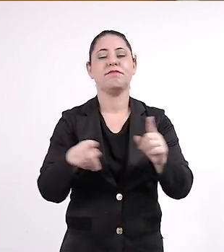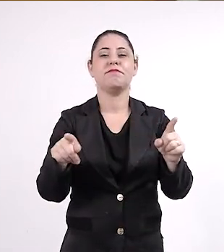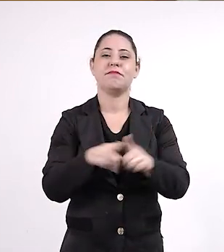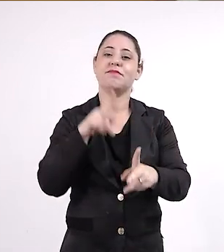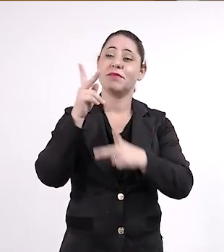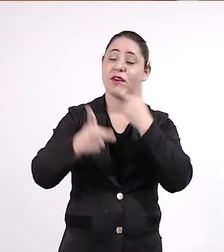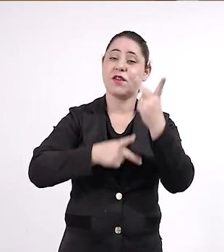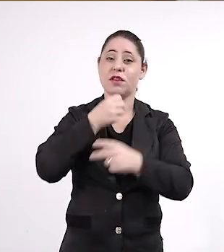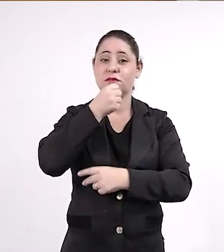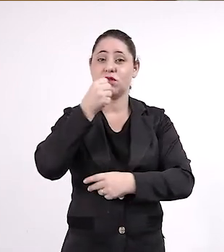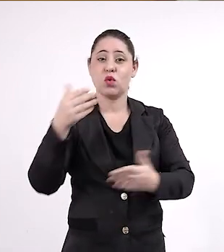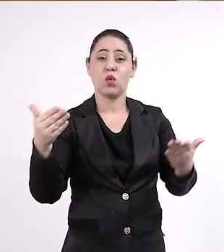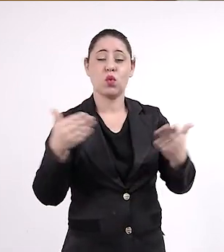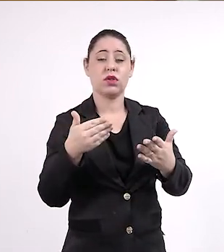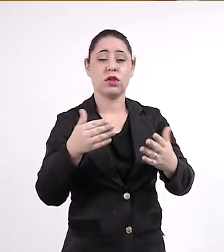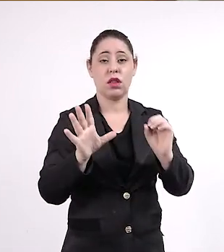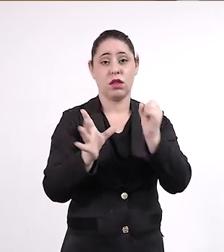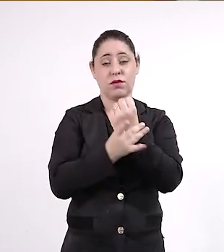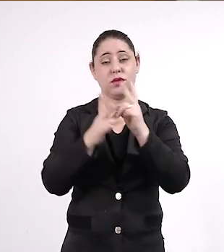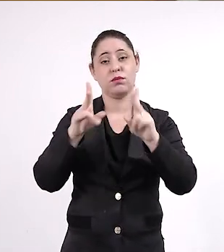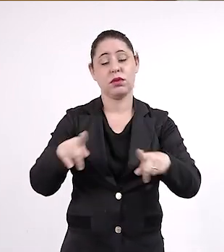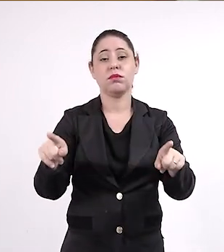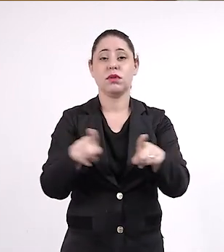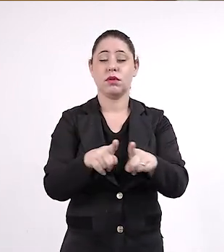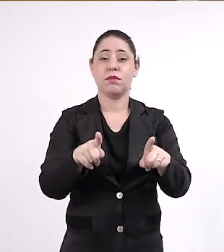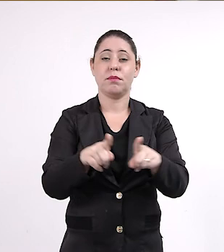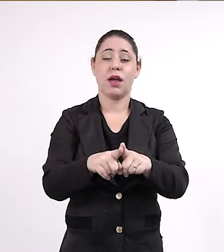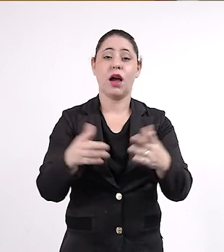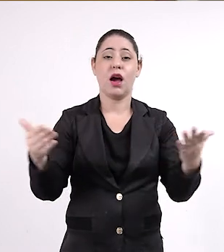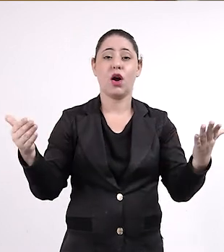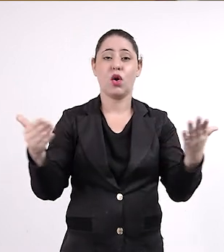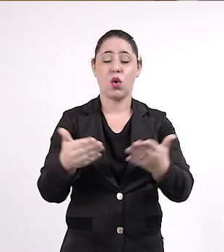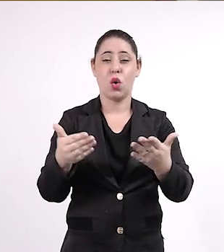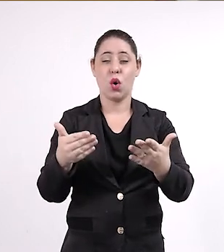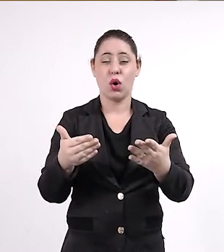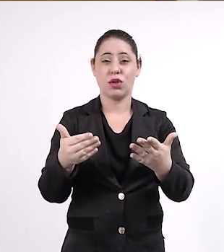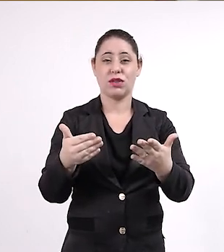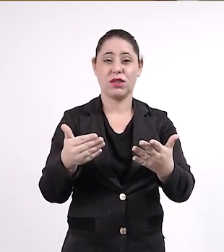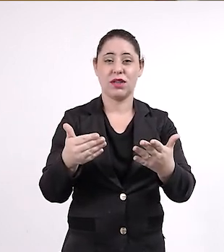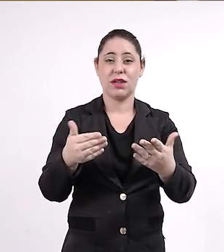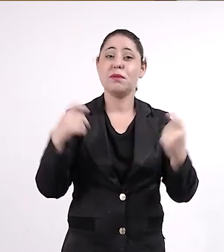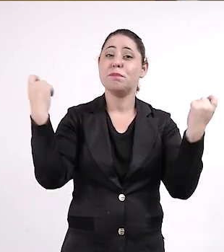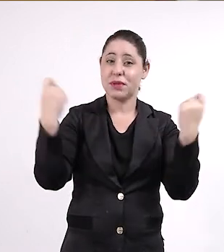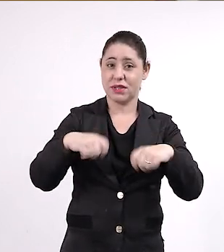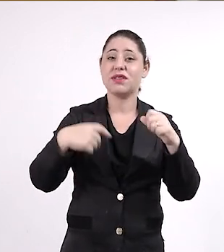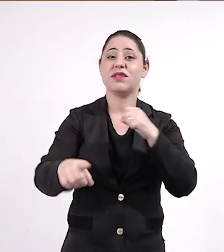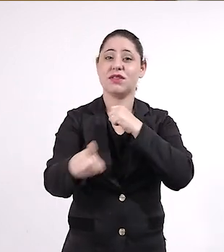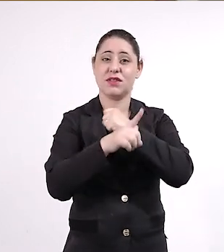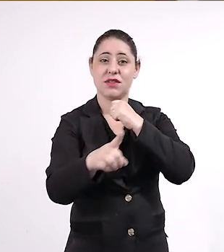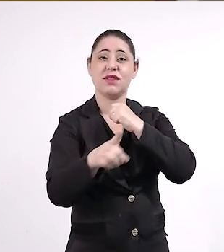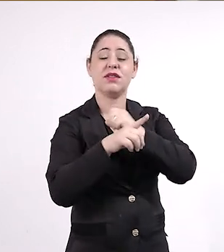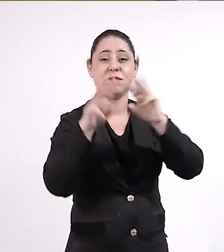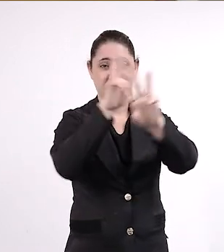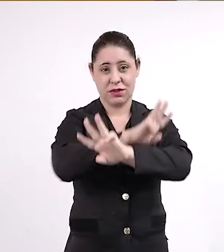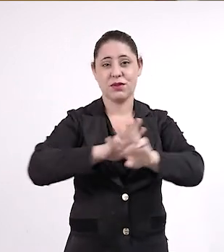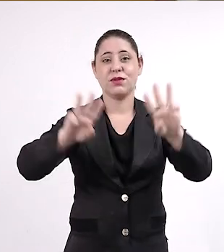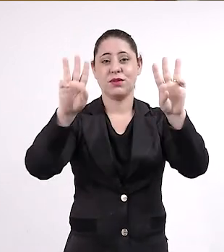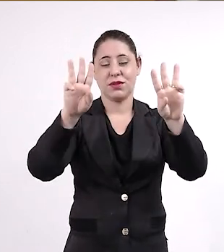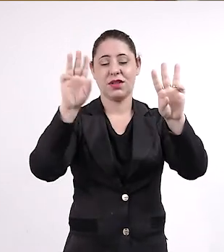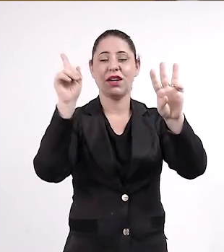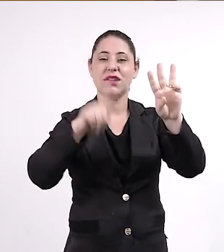complementar a fala do nosso entrevistado de hoje, a Defensoria também está disponível através do canal Precisa de Atendimento no